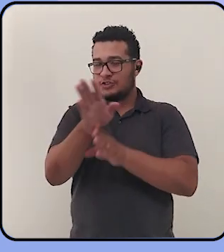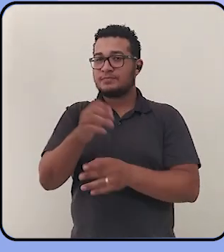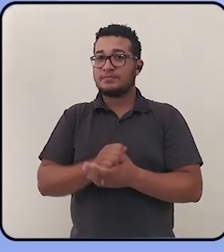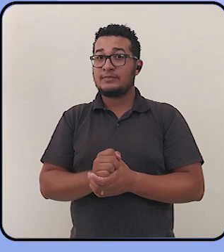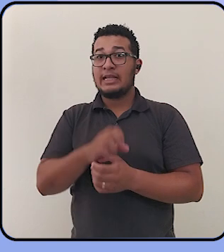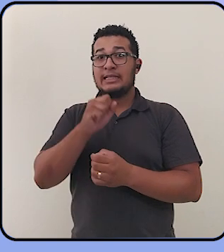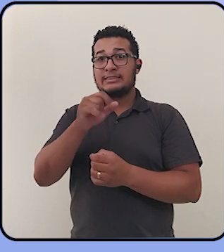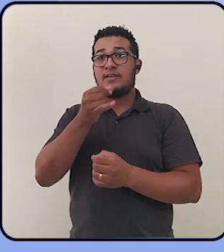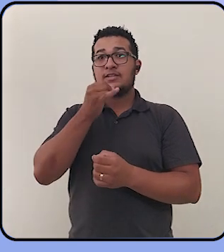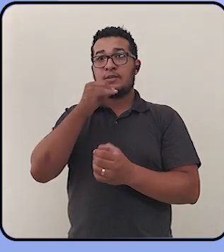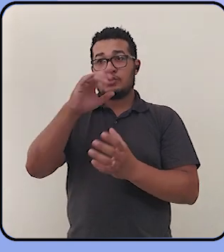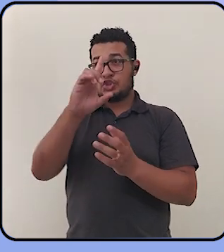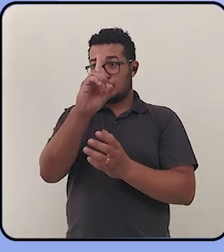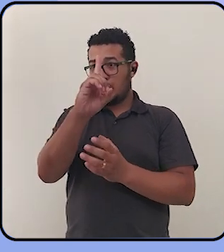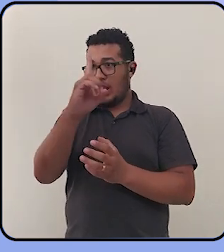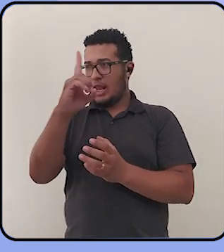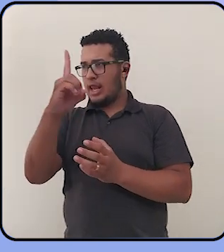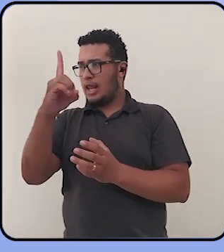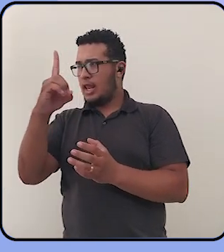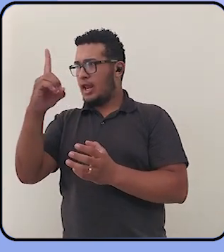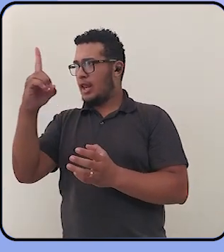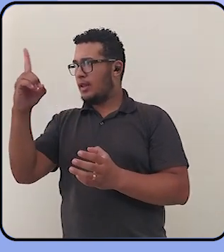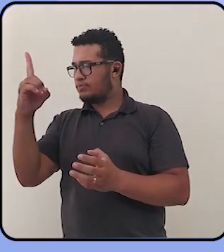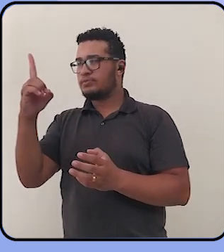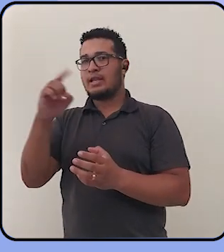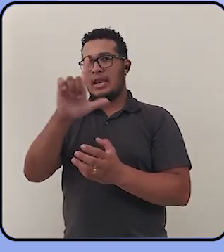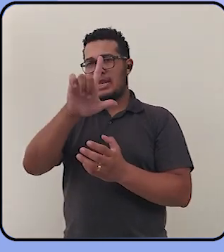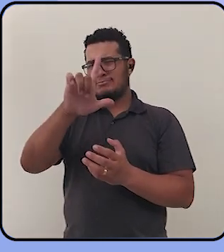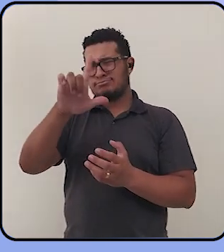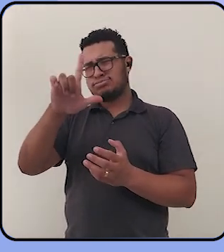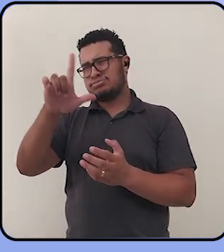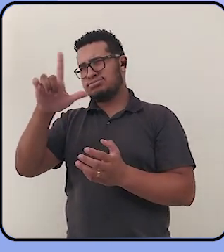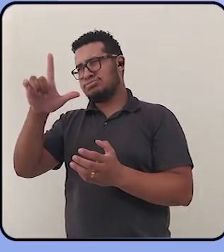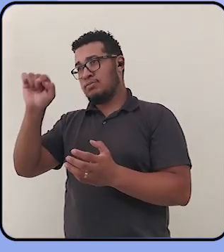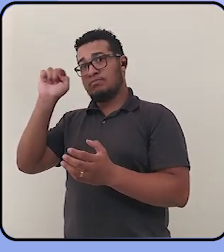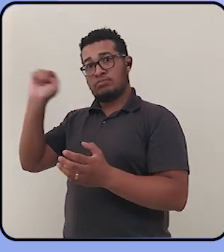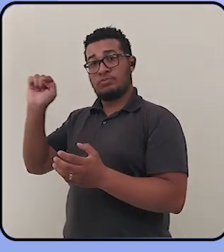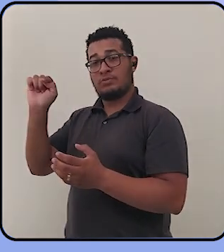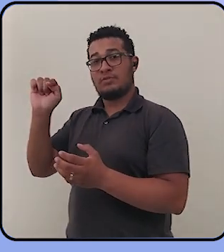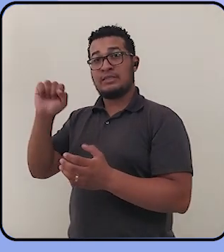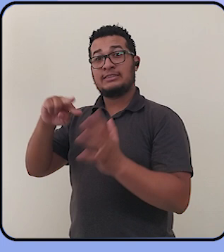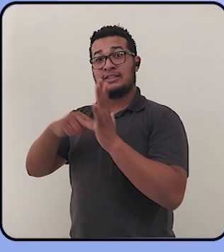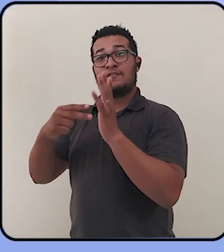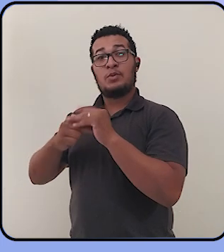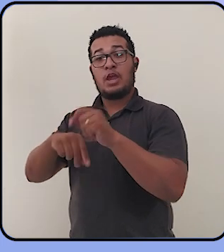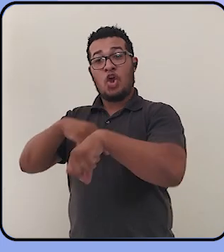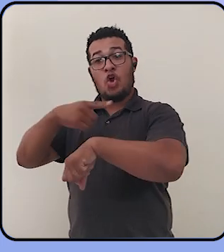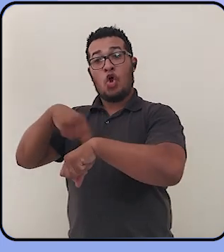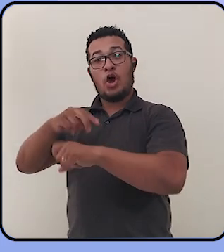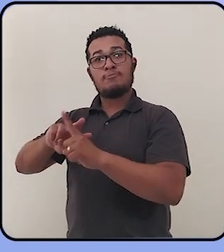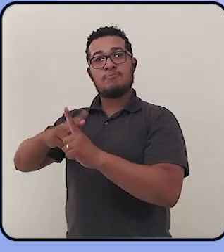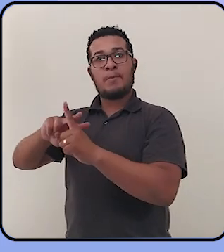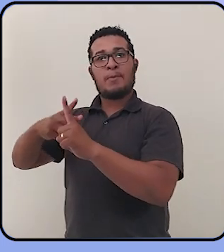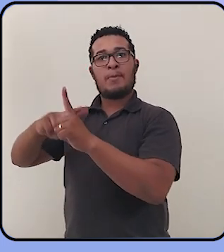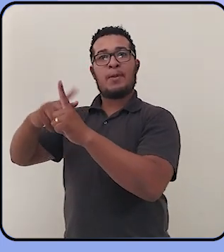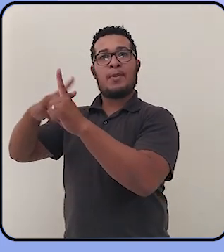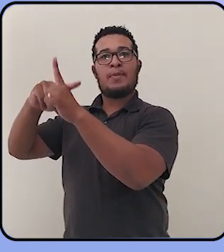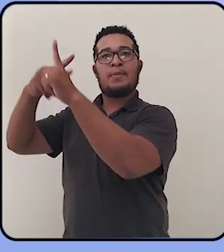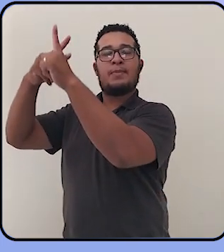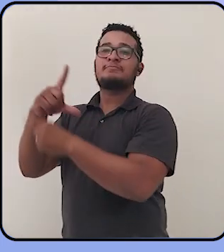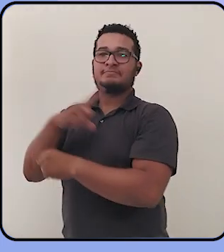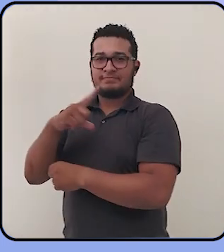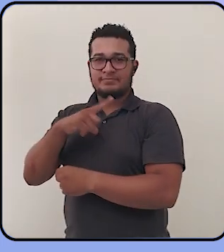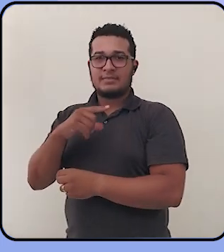calcular fusos horários. É aquela dica que eu dei para vocês. Quanto mais à direita você for, quanto mais a leste você